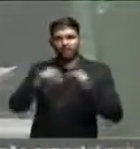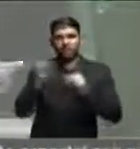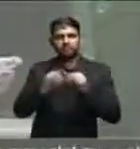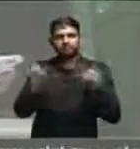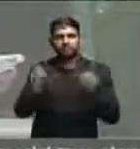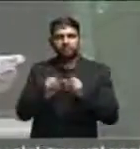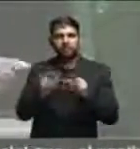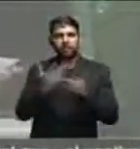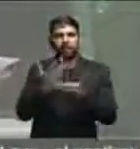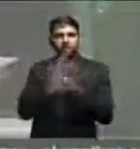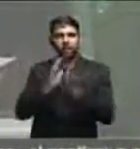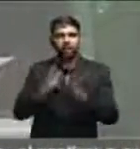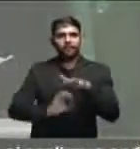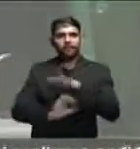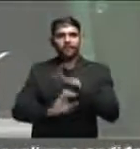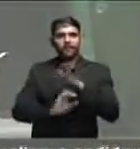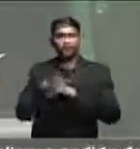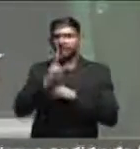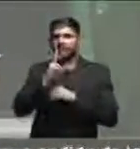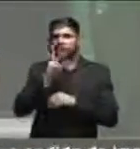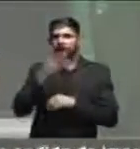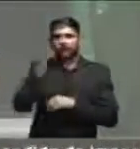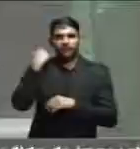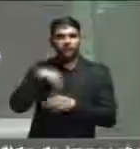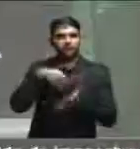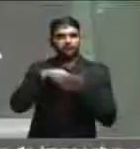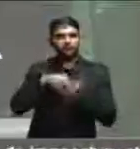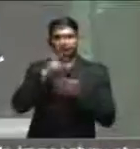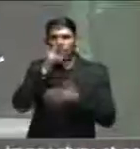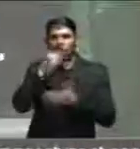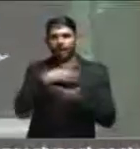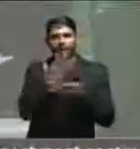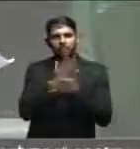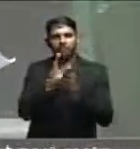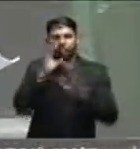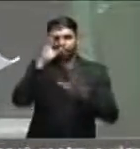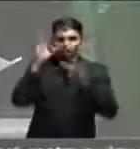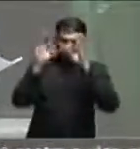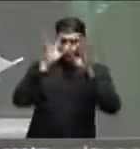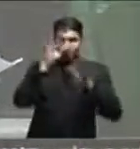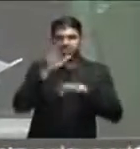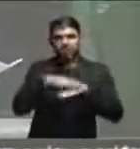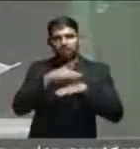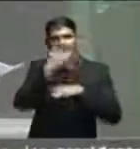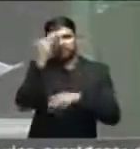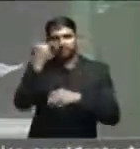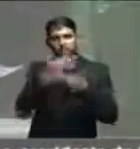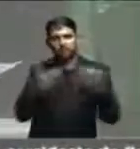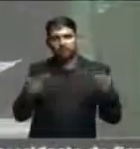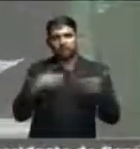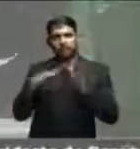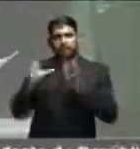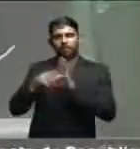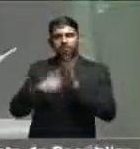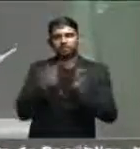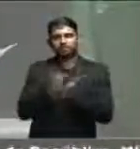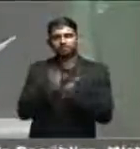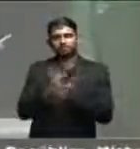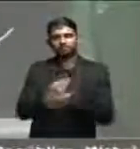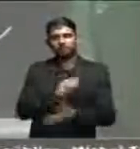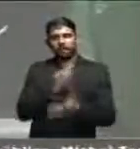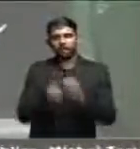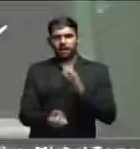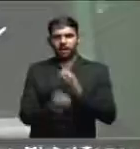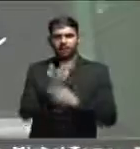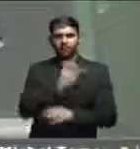inflação, quebrar empresas sólidas, derreter o sonho e a esperança de milhares de brasileiros. A corrupção sistêmica instalada